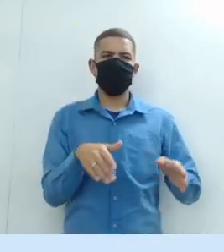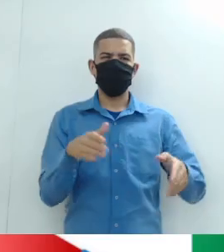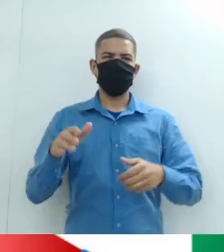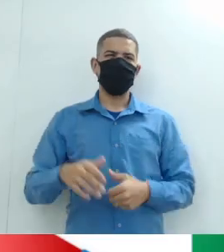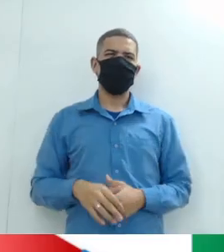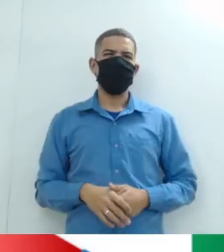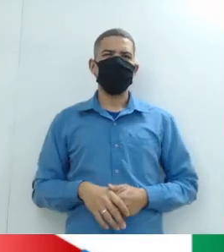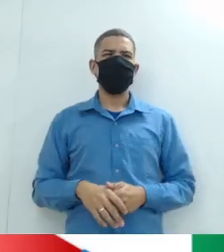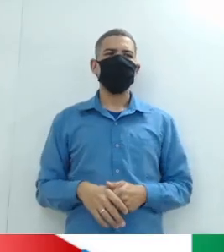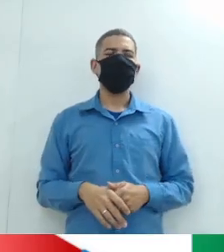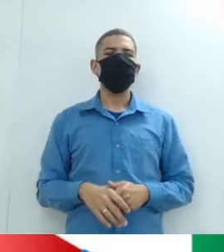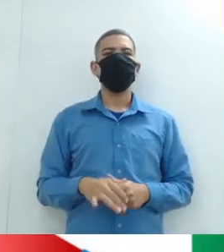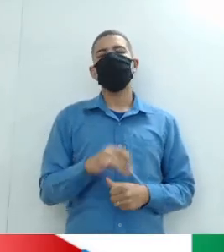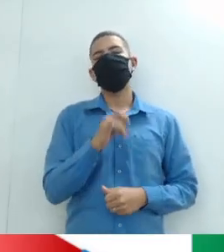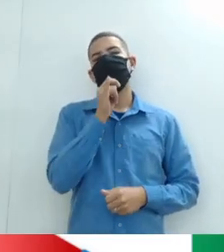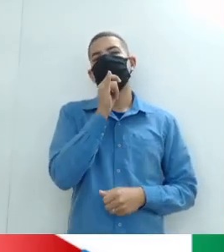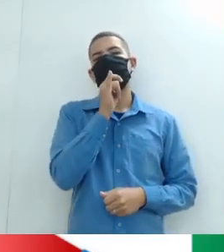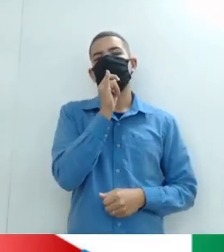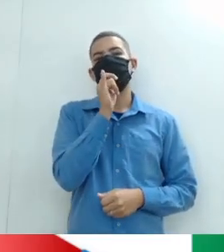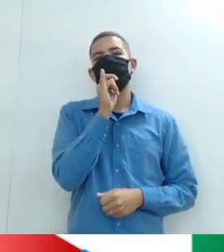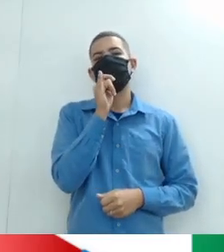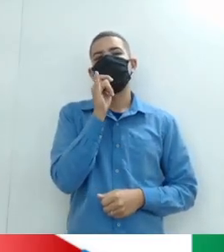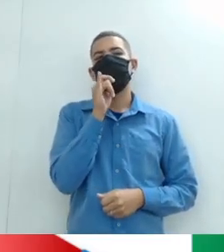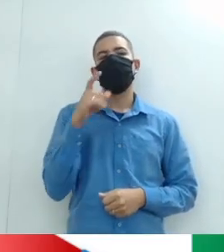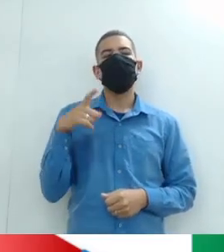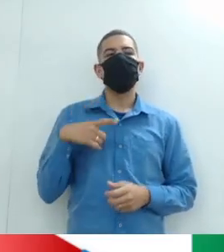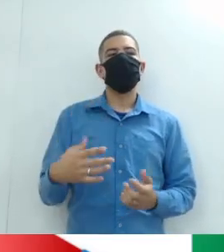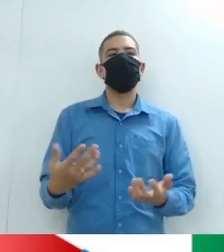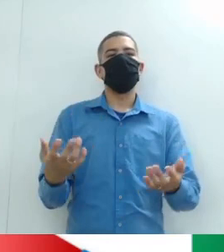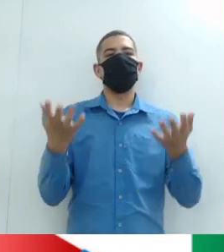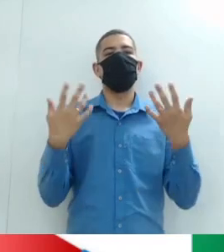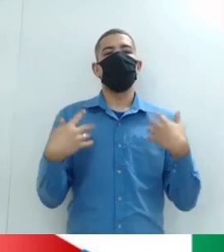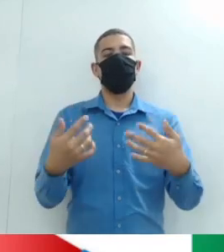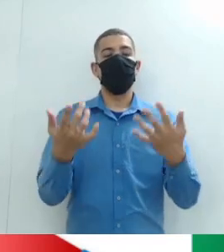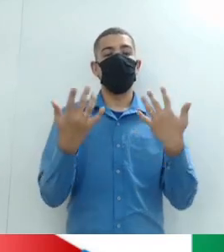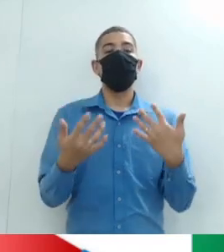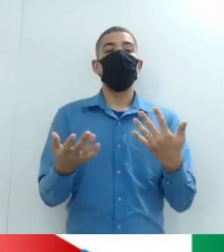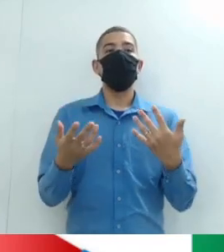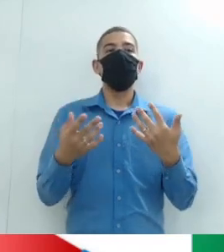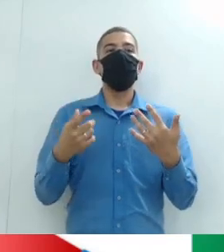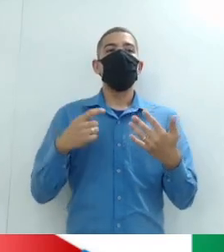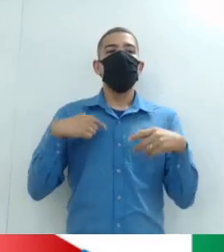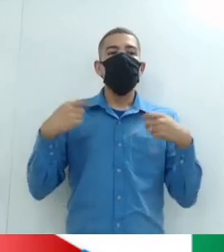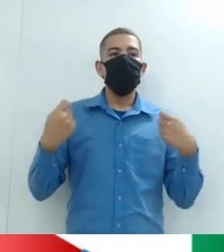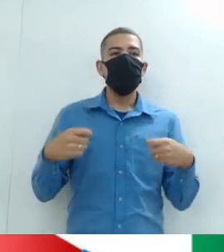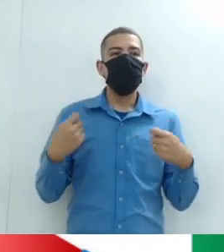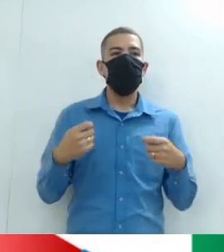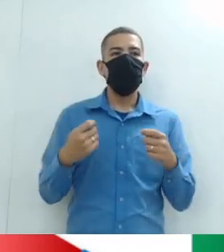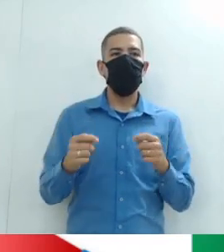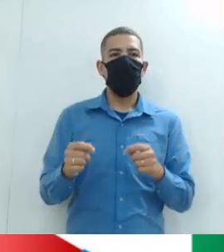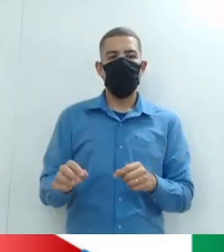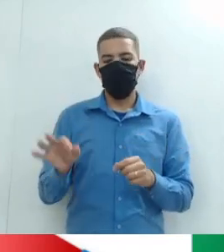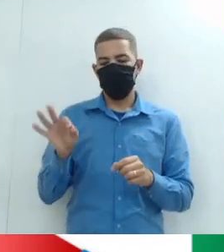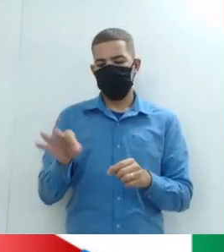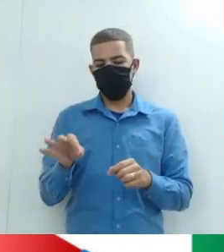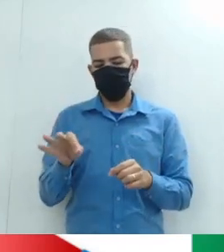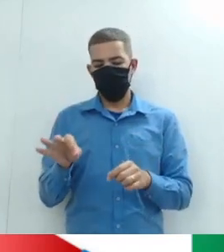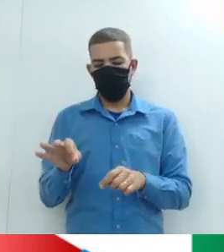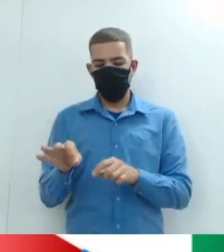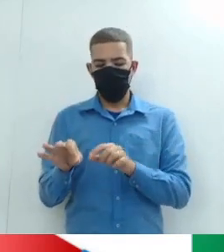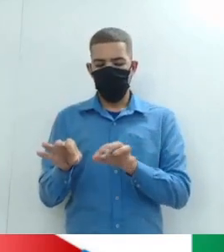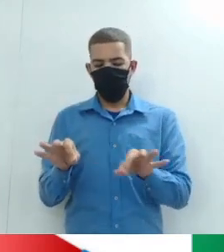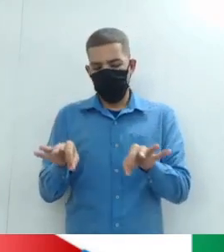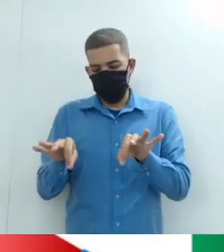que eu vou te mostrar. Por exemplo, a plantação. Ao plantar, eu preciso distanciar uma muda da outra